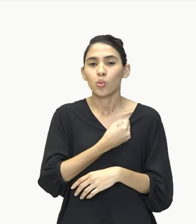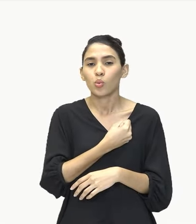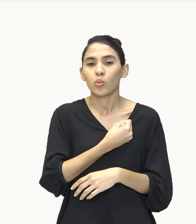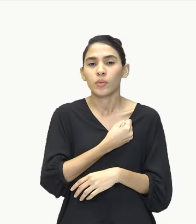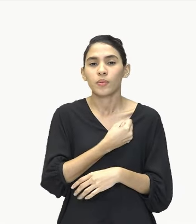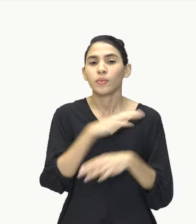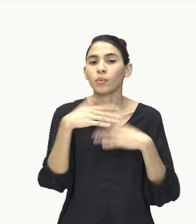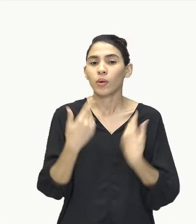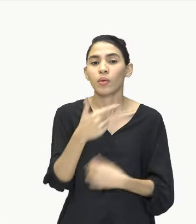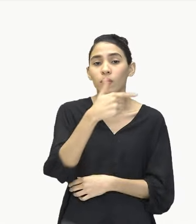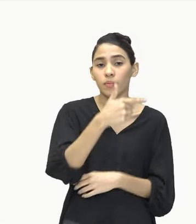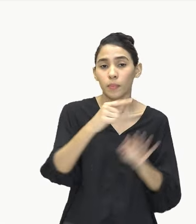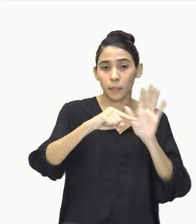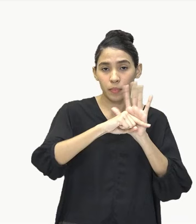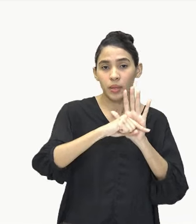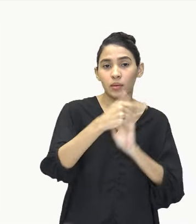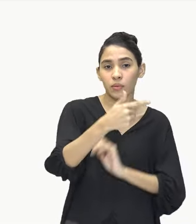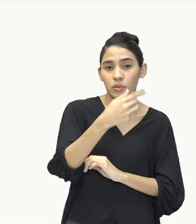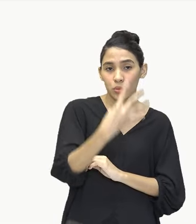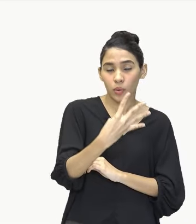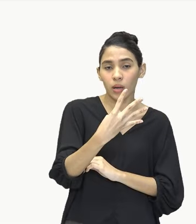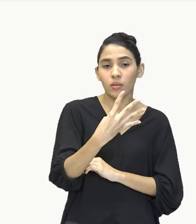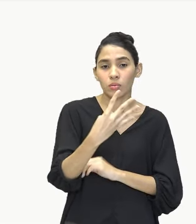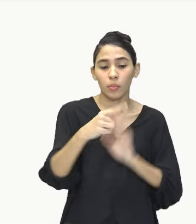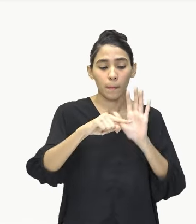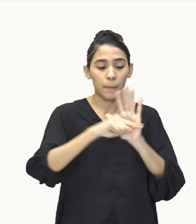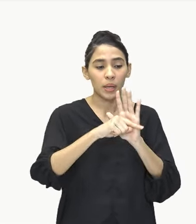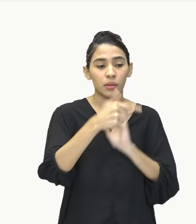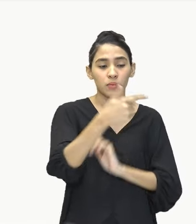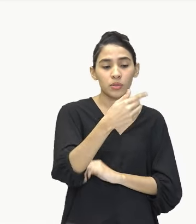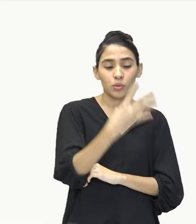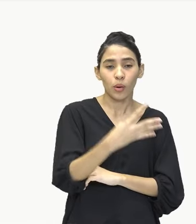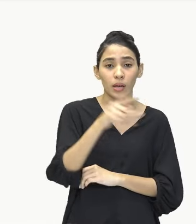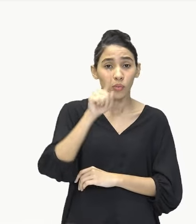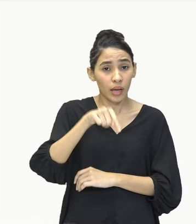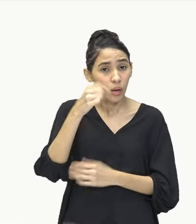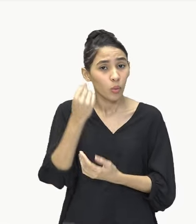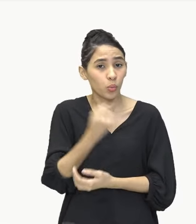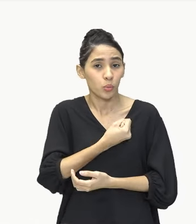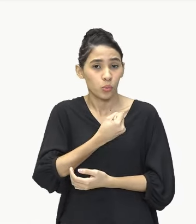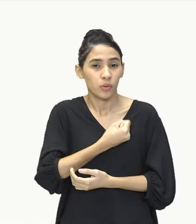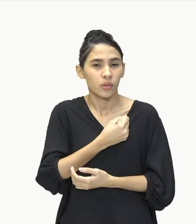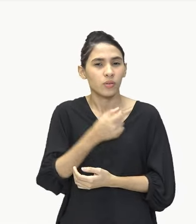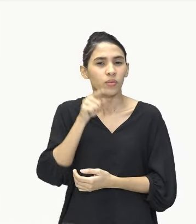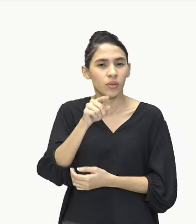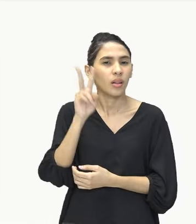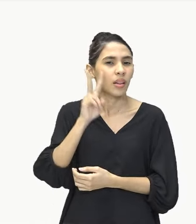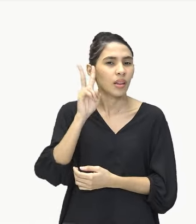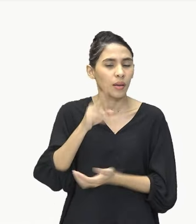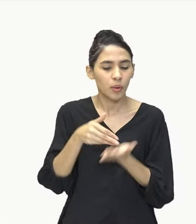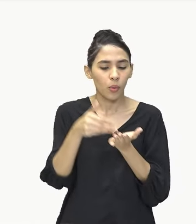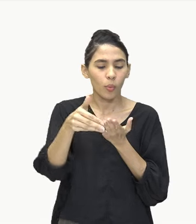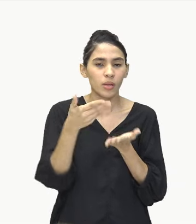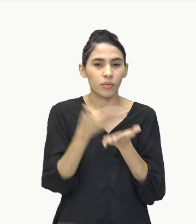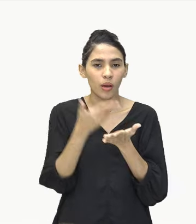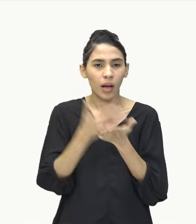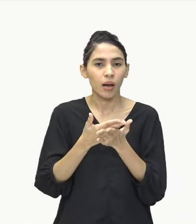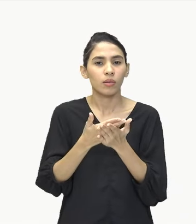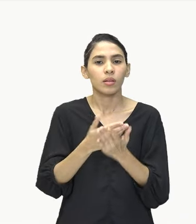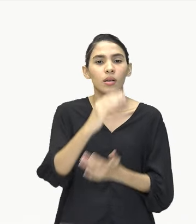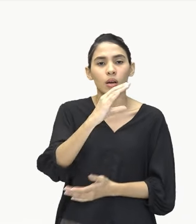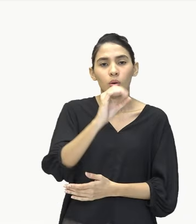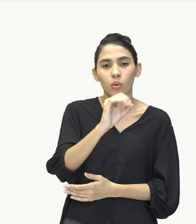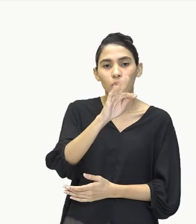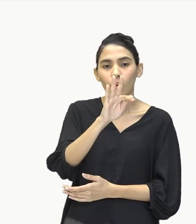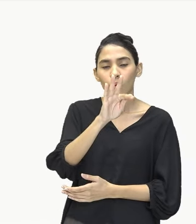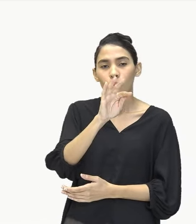variável? É o menos 24. Você lembra lá no início da aula que foi falado que o coeficiente pode ser um